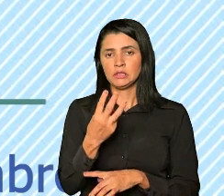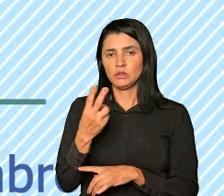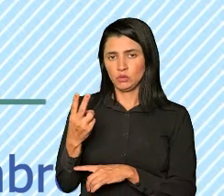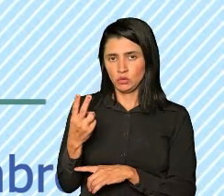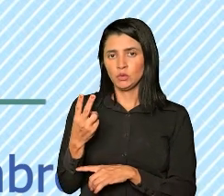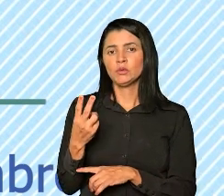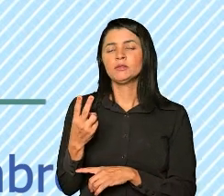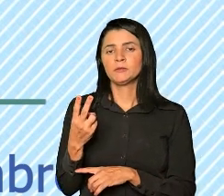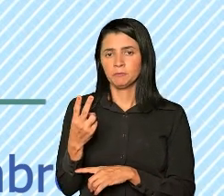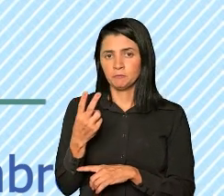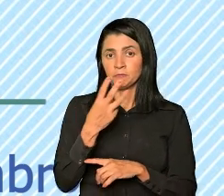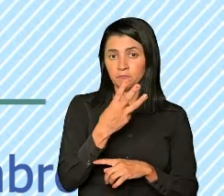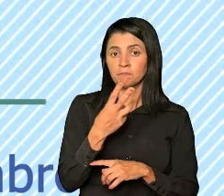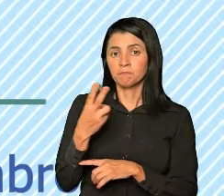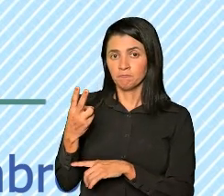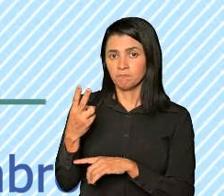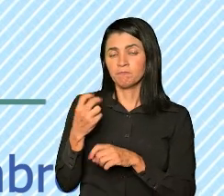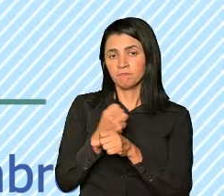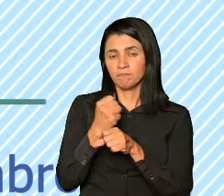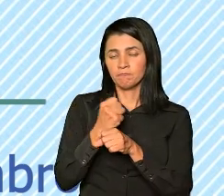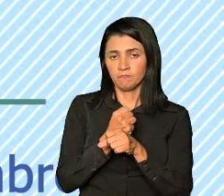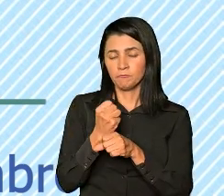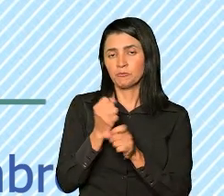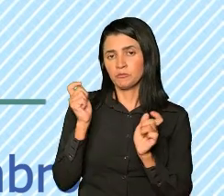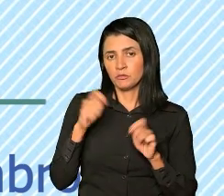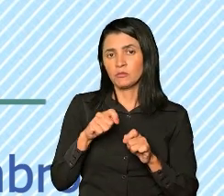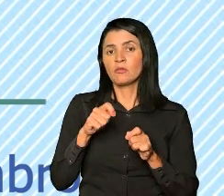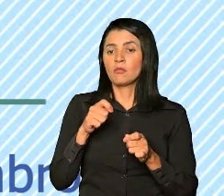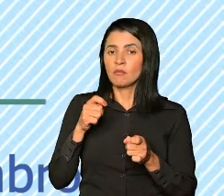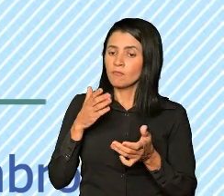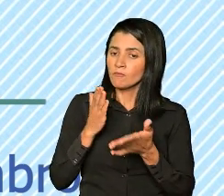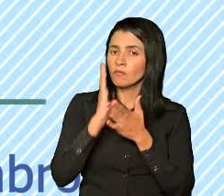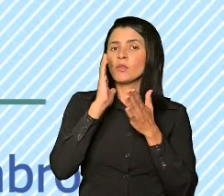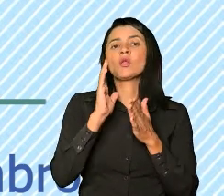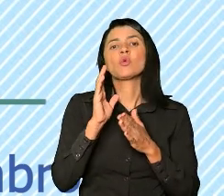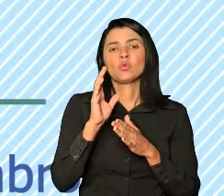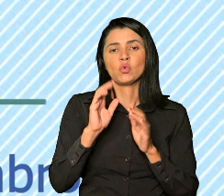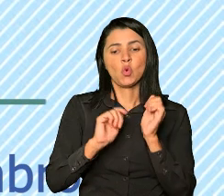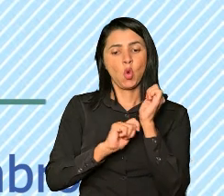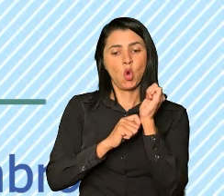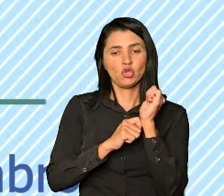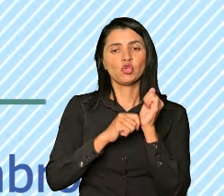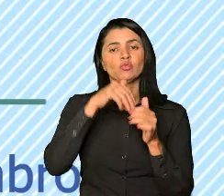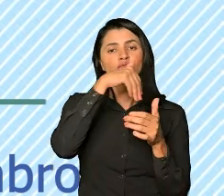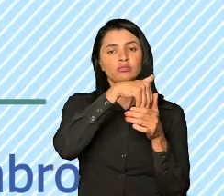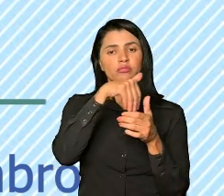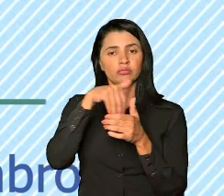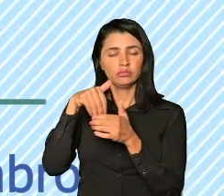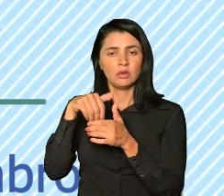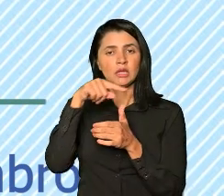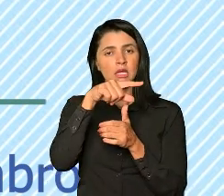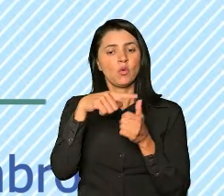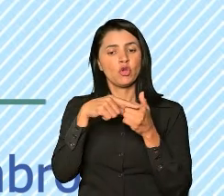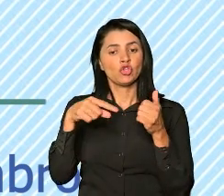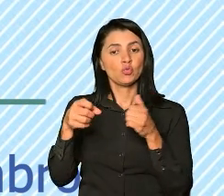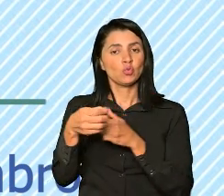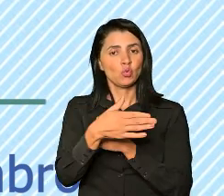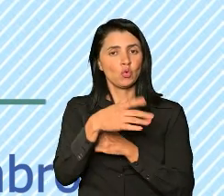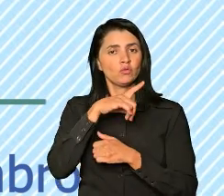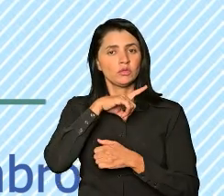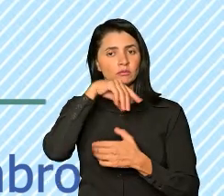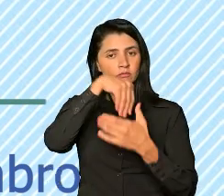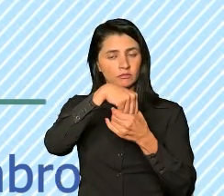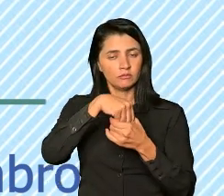1932. Em 32, promulgado o Código Eleitoral e ele traz um artigo inovador.